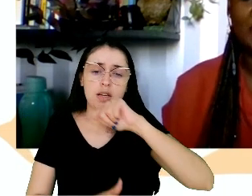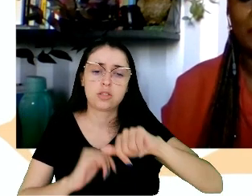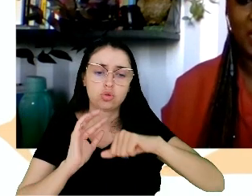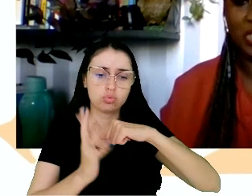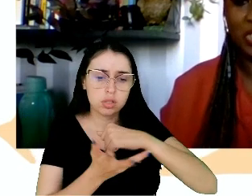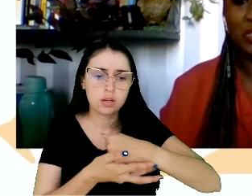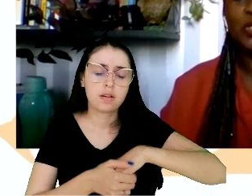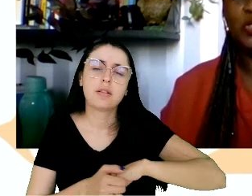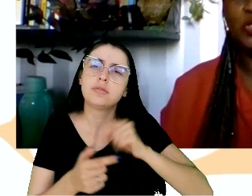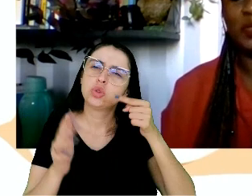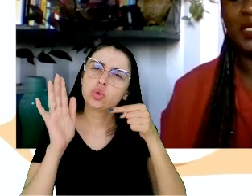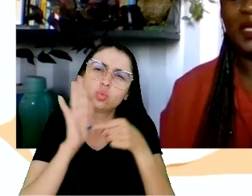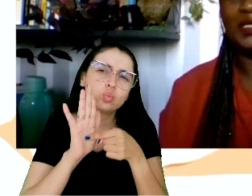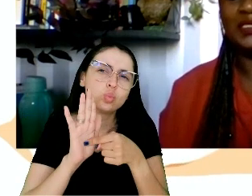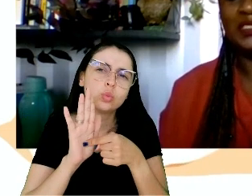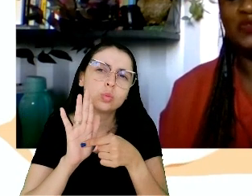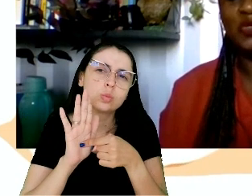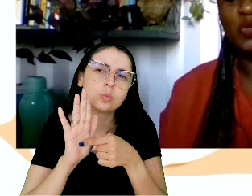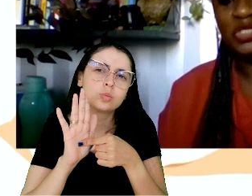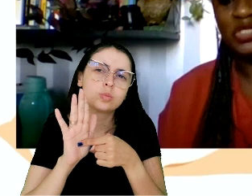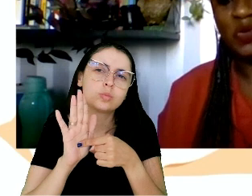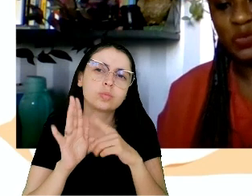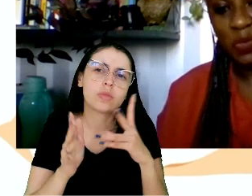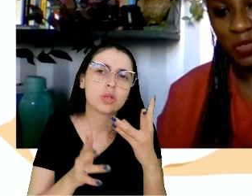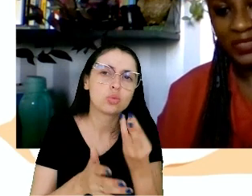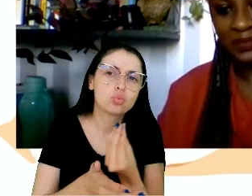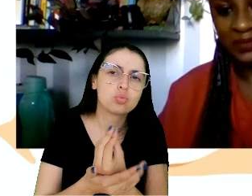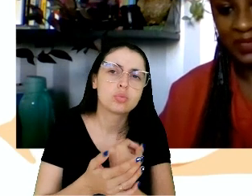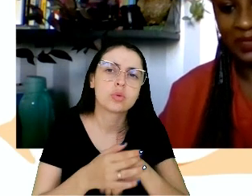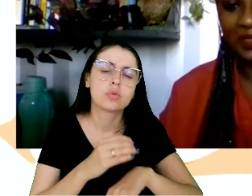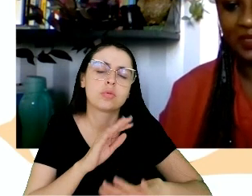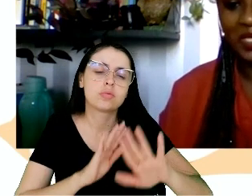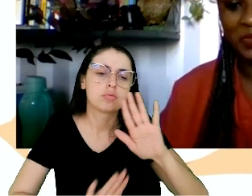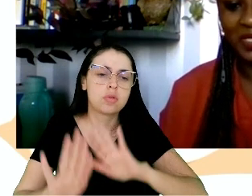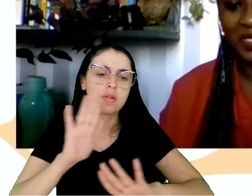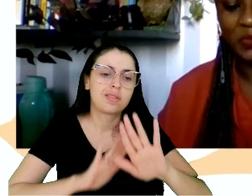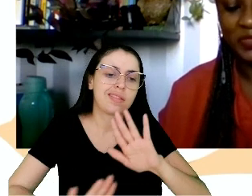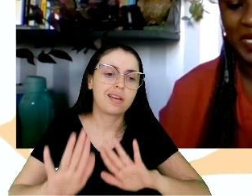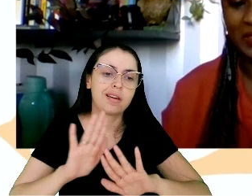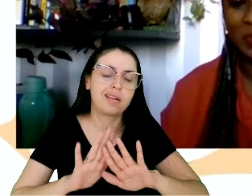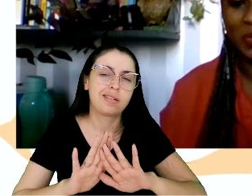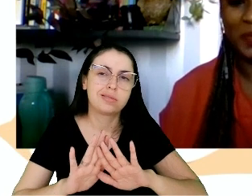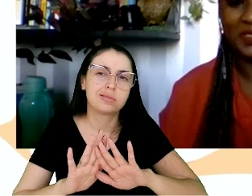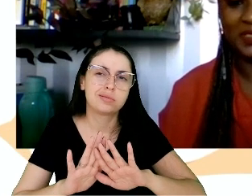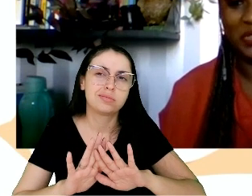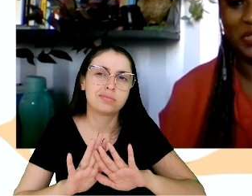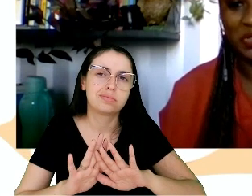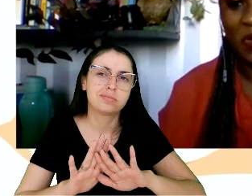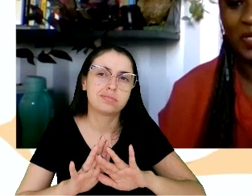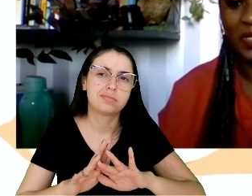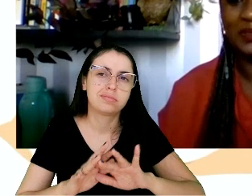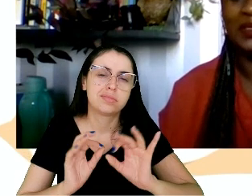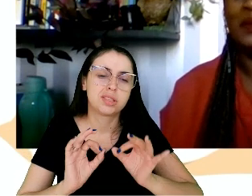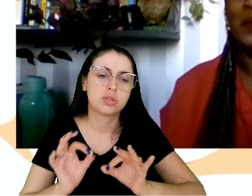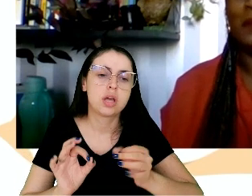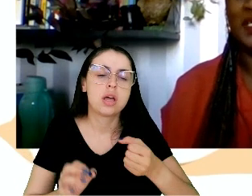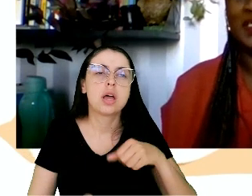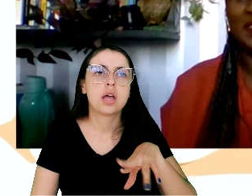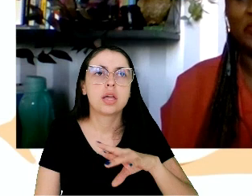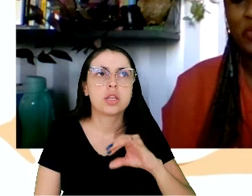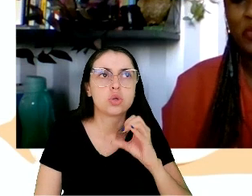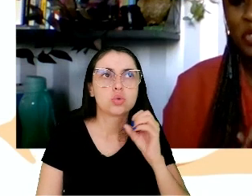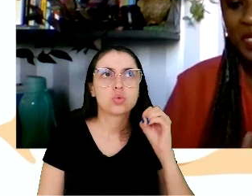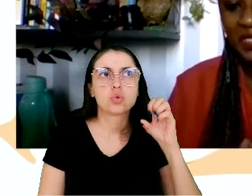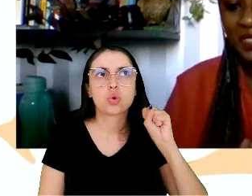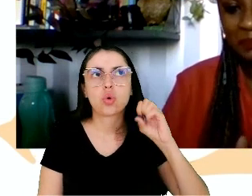falamos diretamente sobre essas figuras de controle, que é o termo usado por Patrícia Rios Collins,